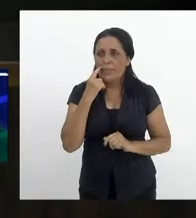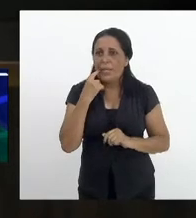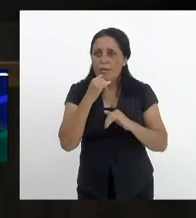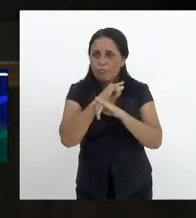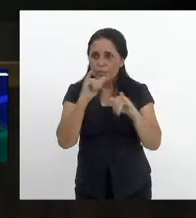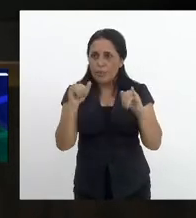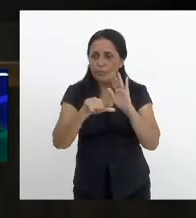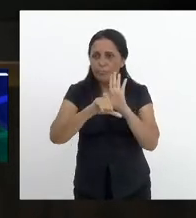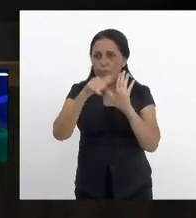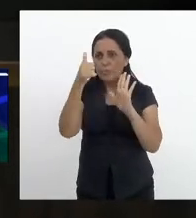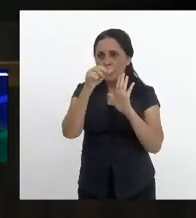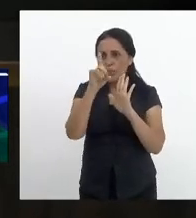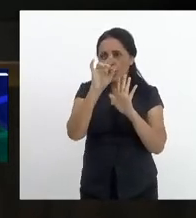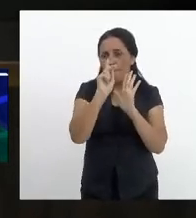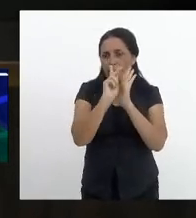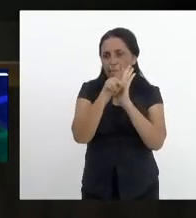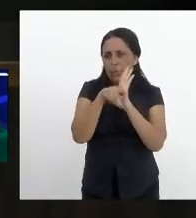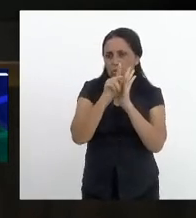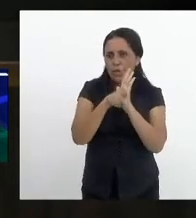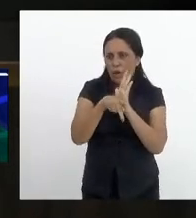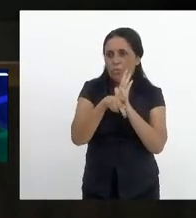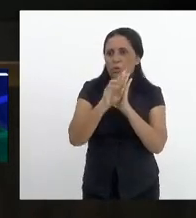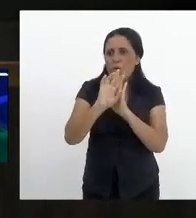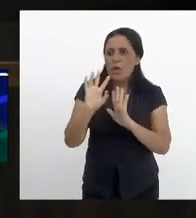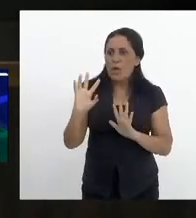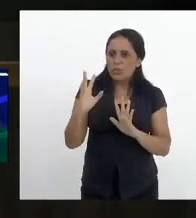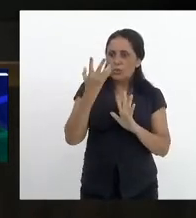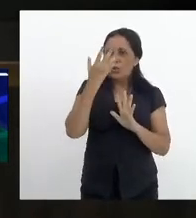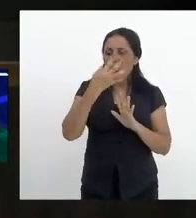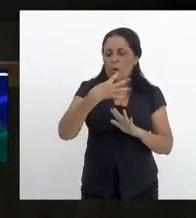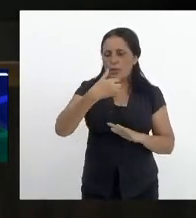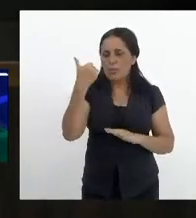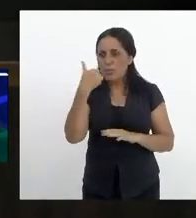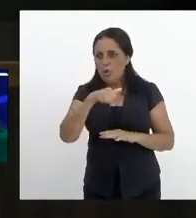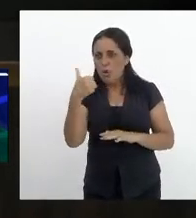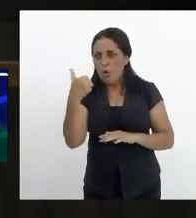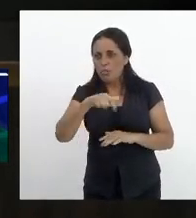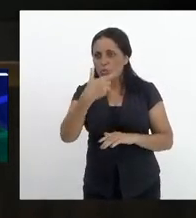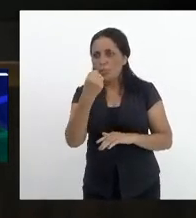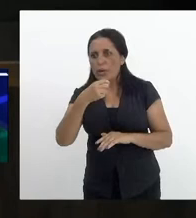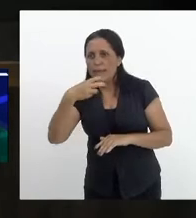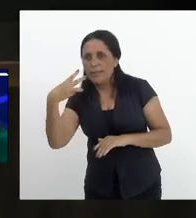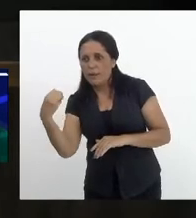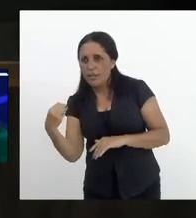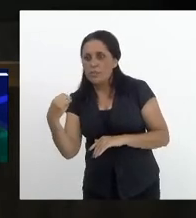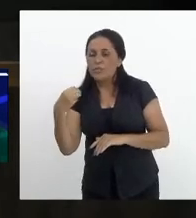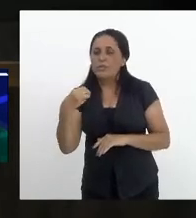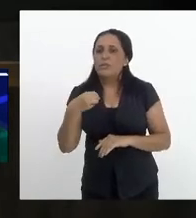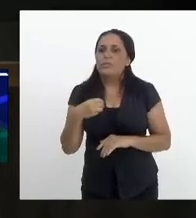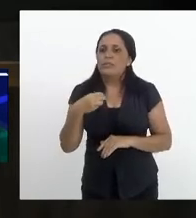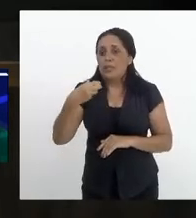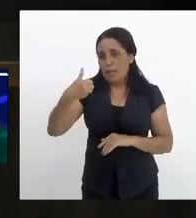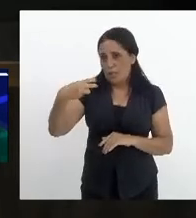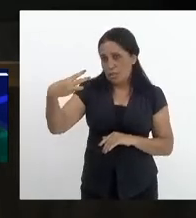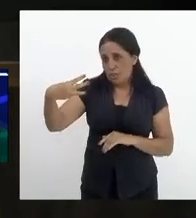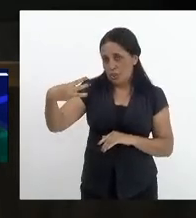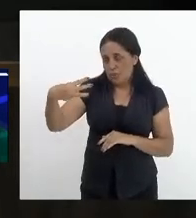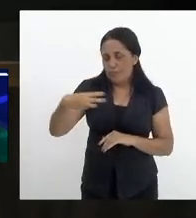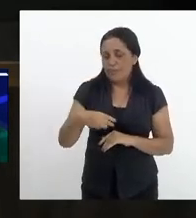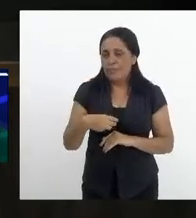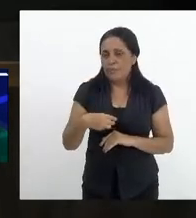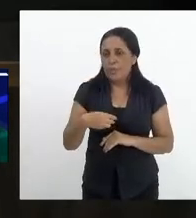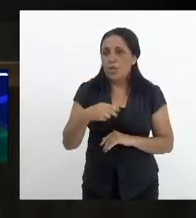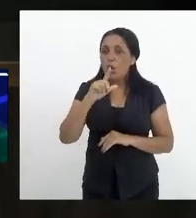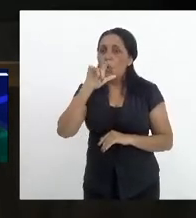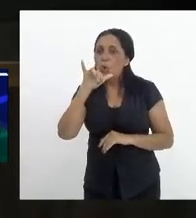primeira discussão, primeiro dia, projeto de resolução 411/2003, que é de autoria do deputado Luiz Paulo, constitui as sessões itinerantes da